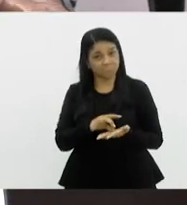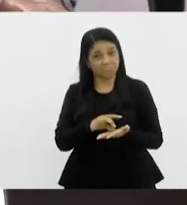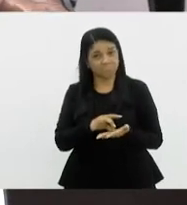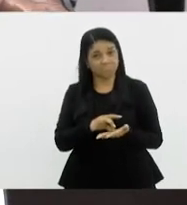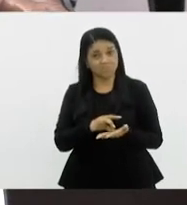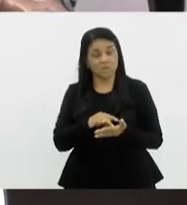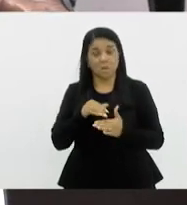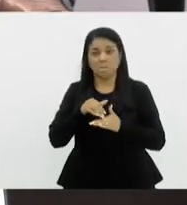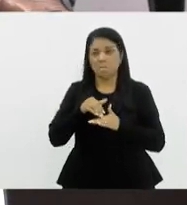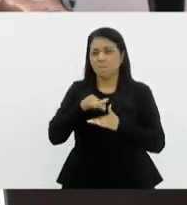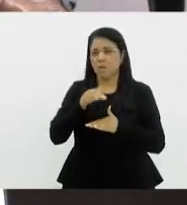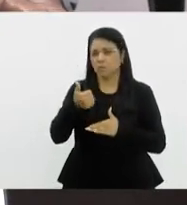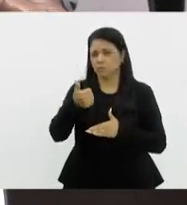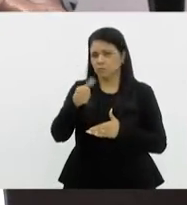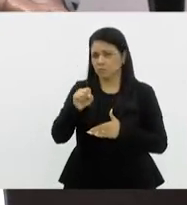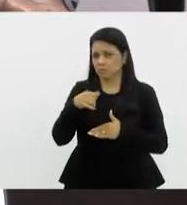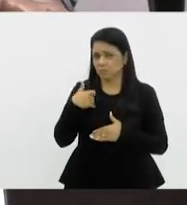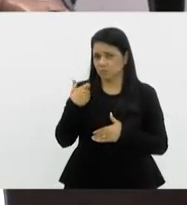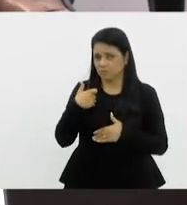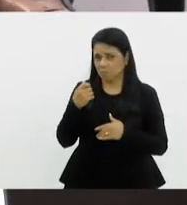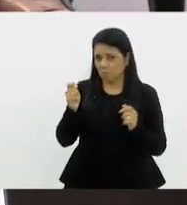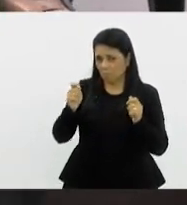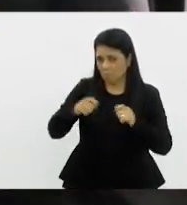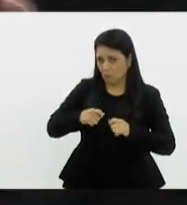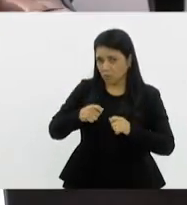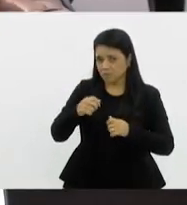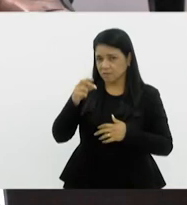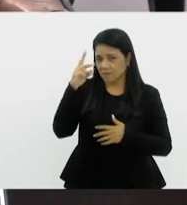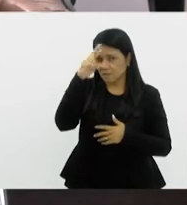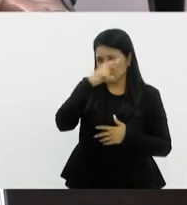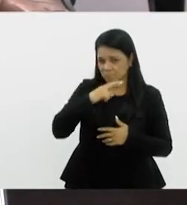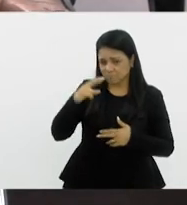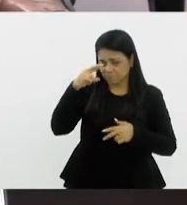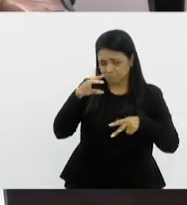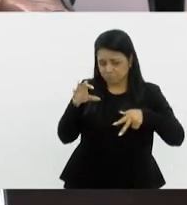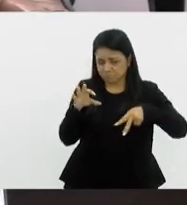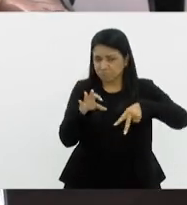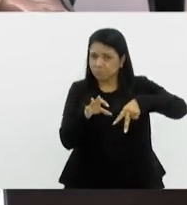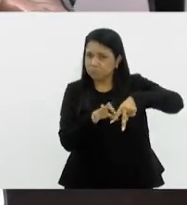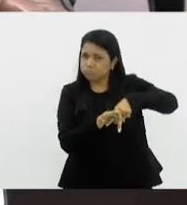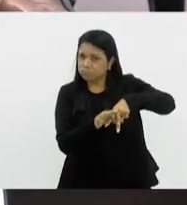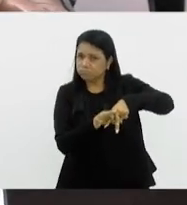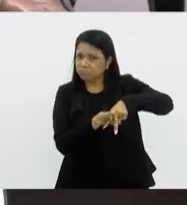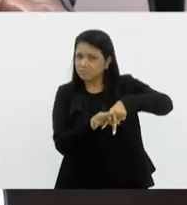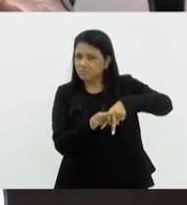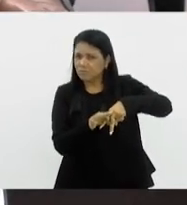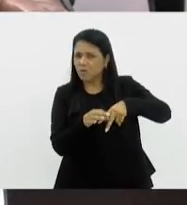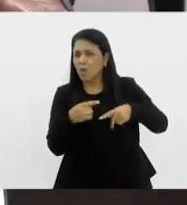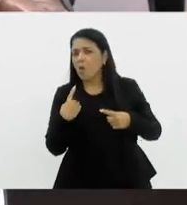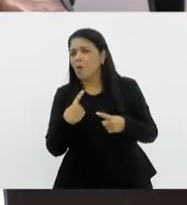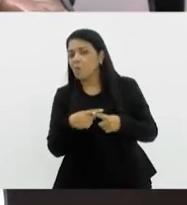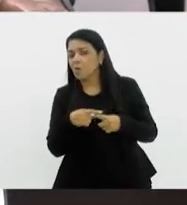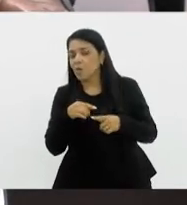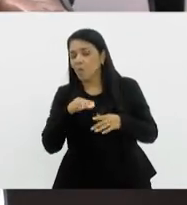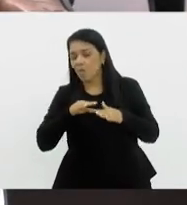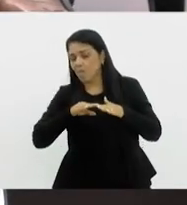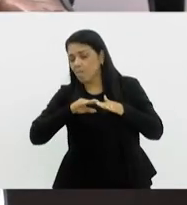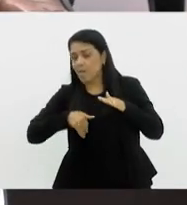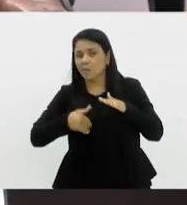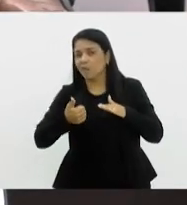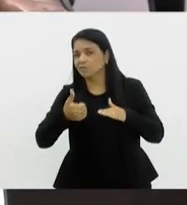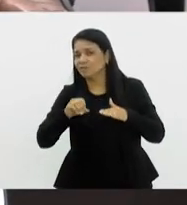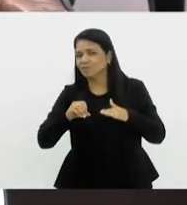de 18 anos pode ser monitorado eletronicamente, por que que um menor também não o